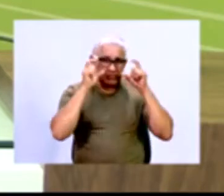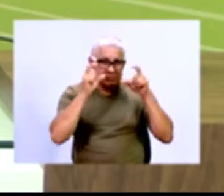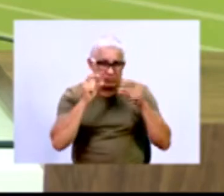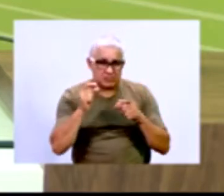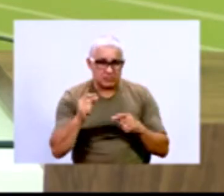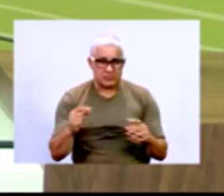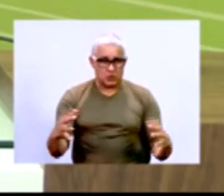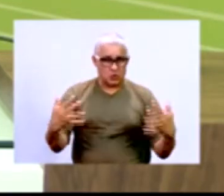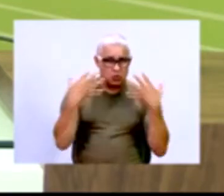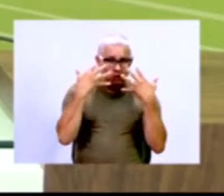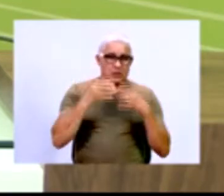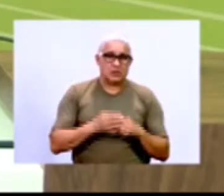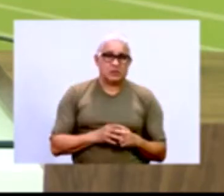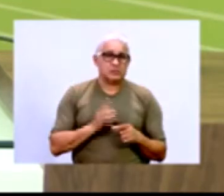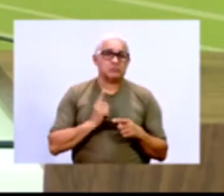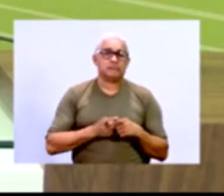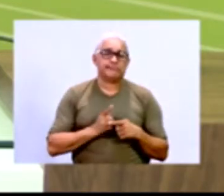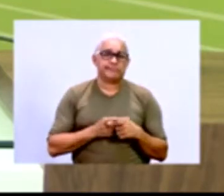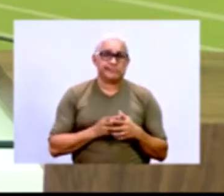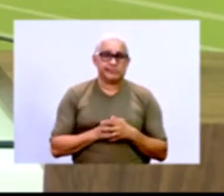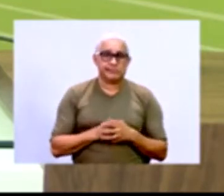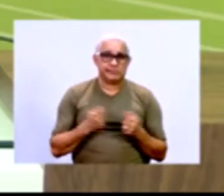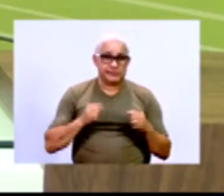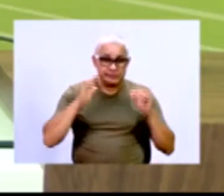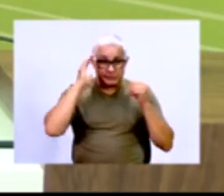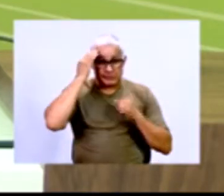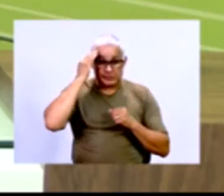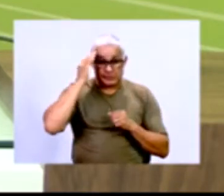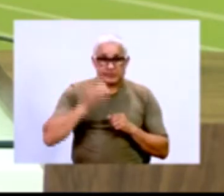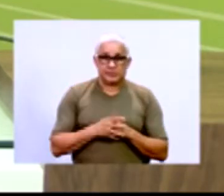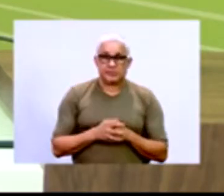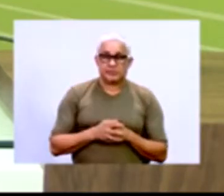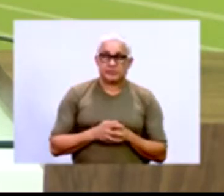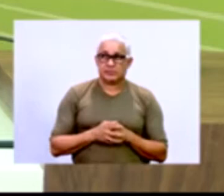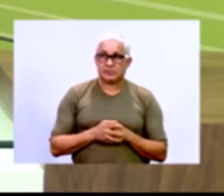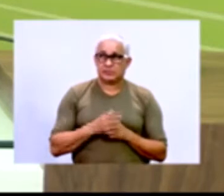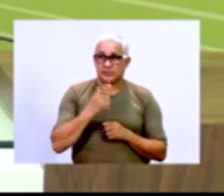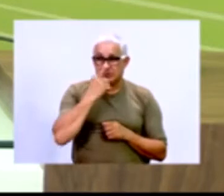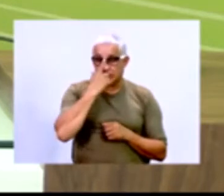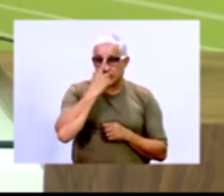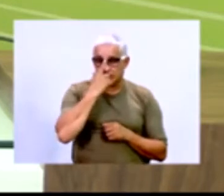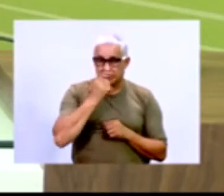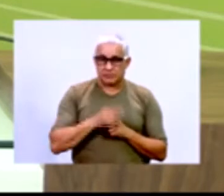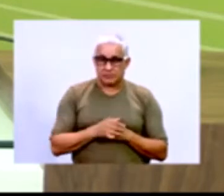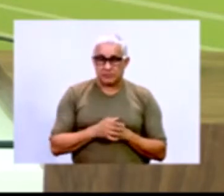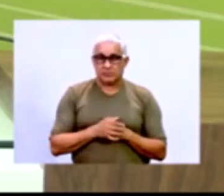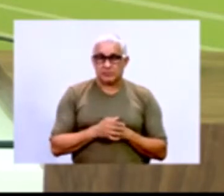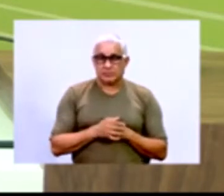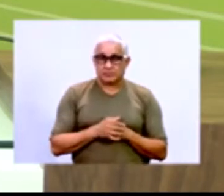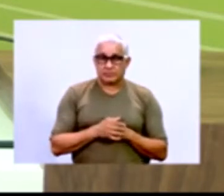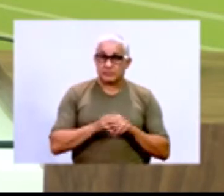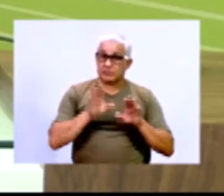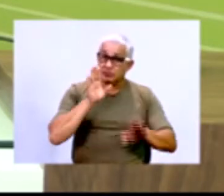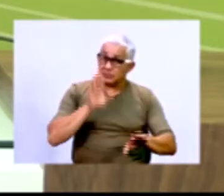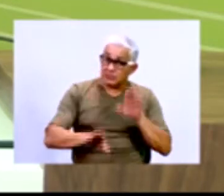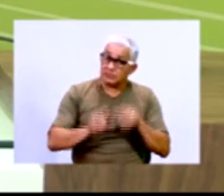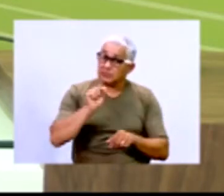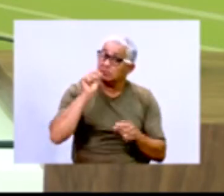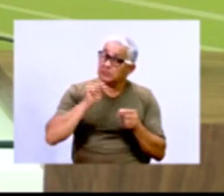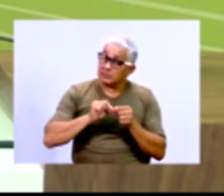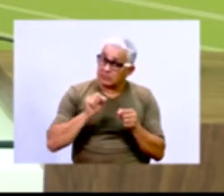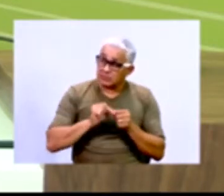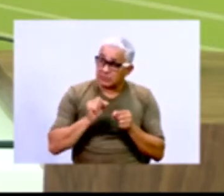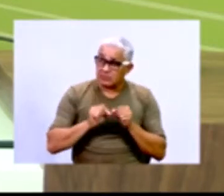e ficassem antenados para entender a seguinte colocação. Dependendo do que a gente vai